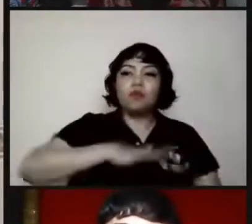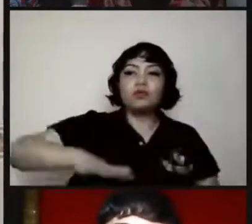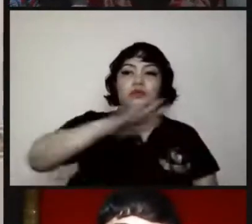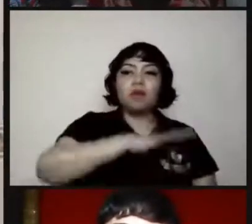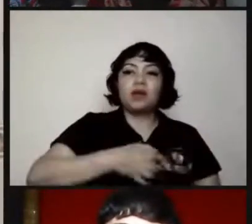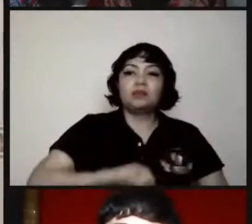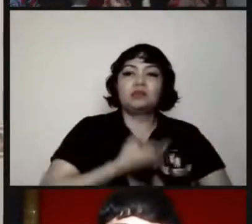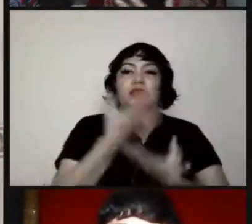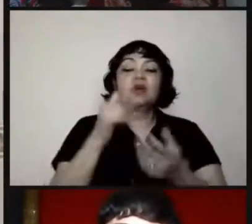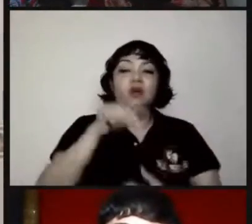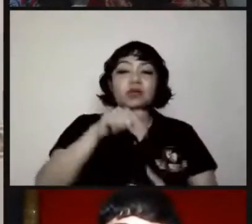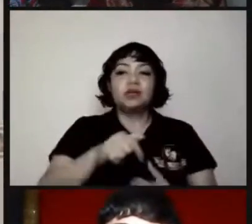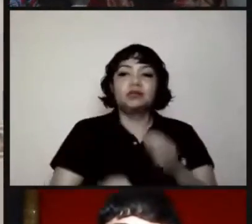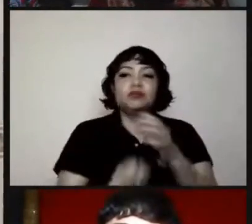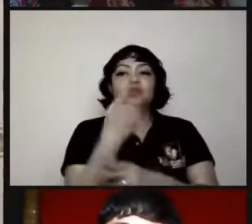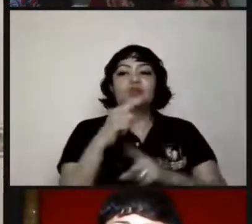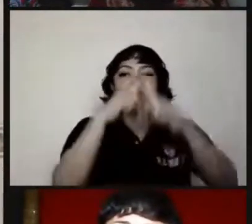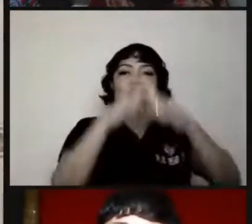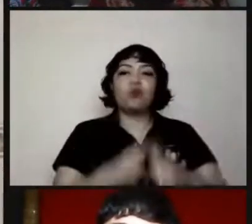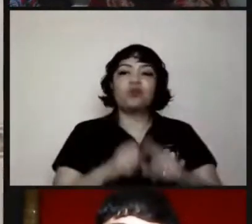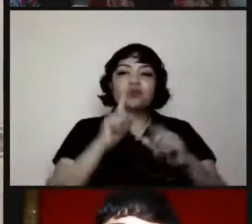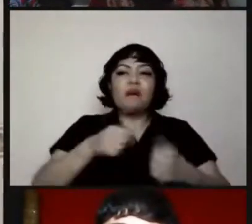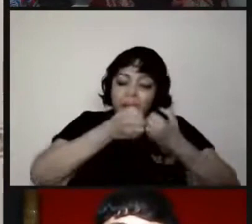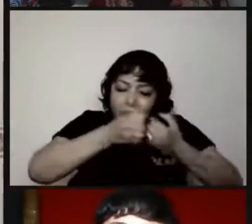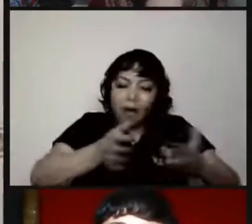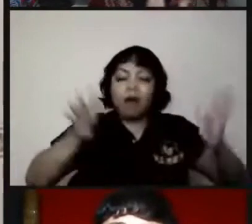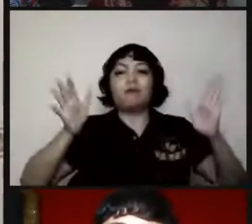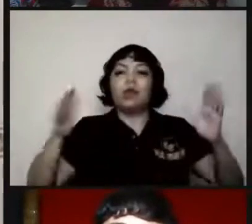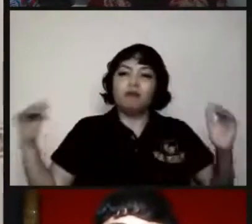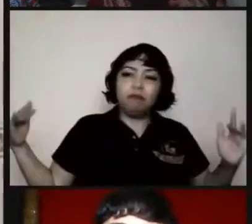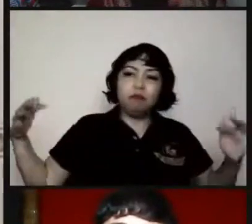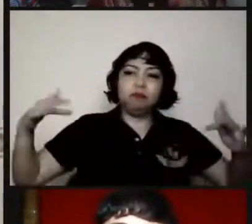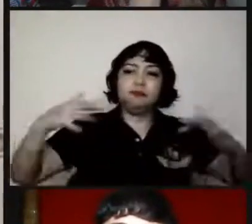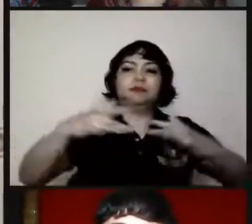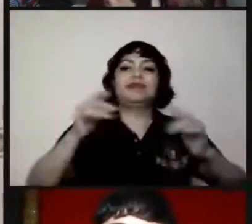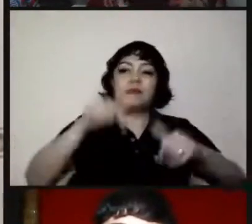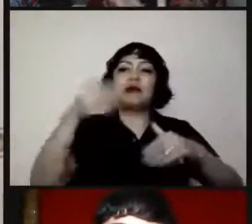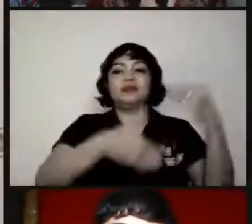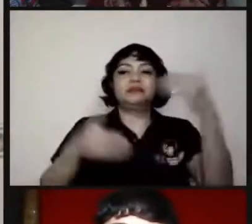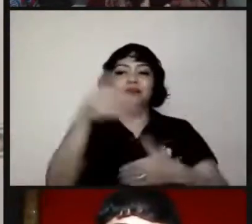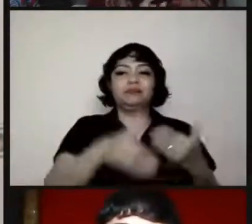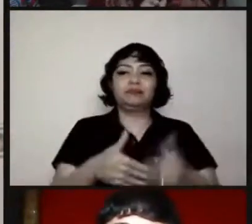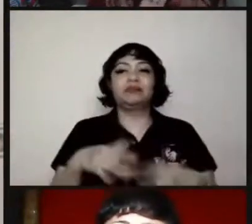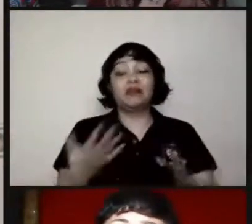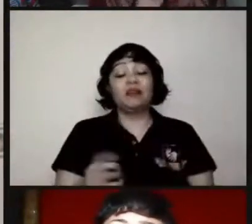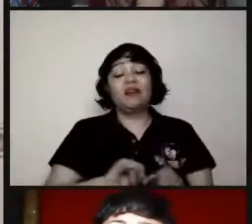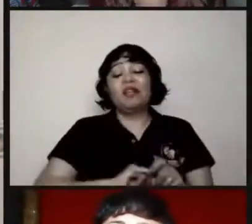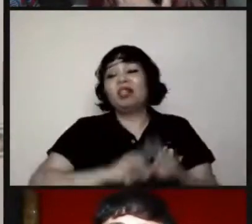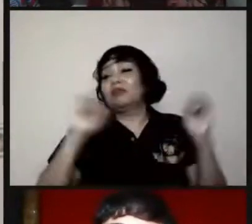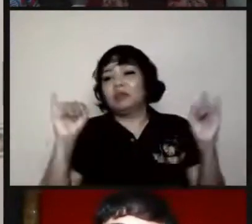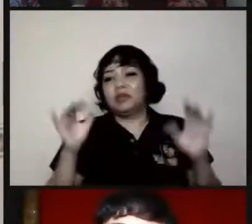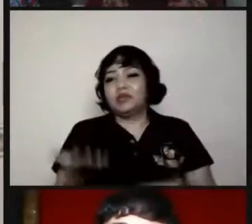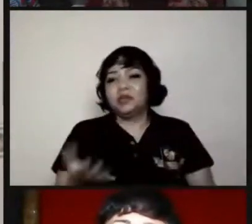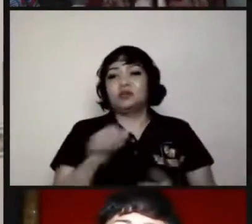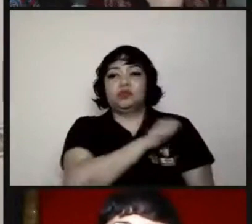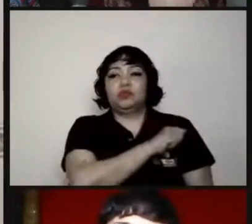um concurso, então é para abrir a porta mesmo. Que independente do estudante ganhar ou não, assim, ele